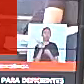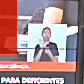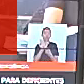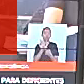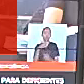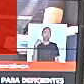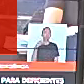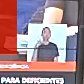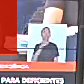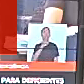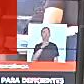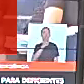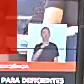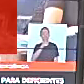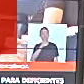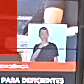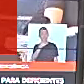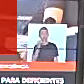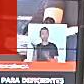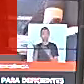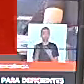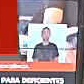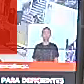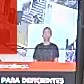Grego. Por favor.